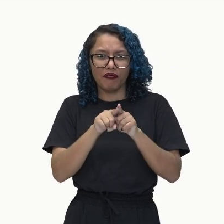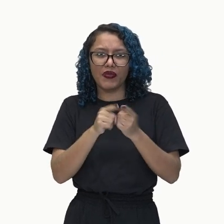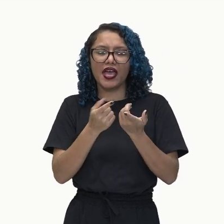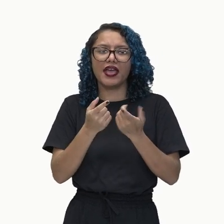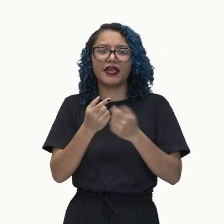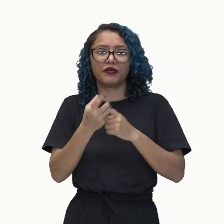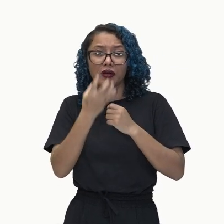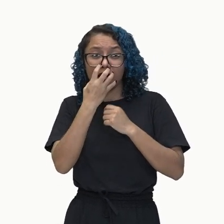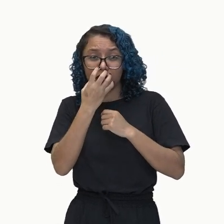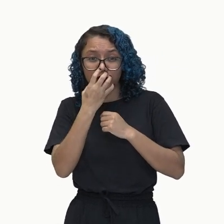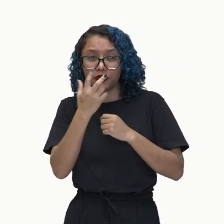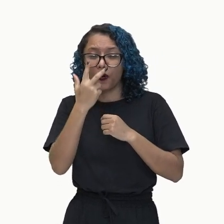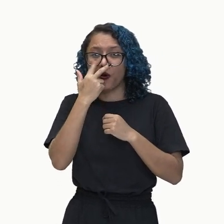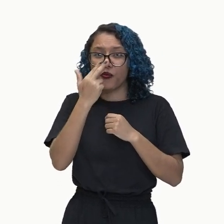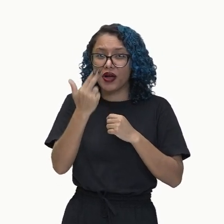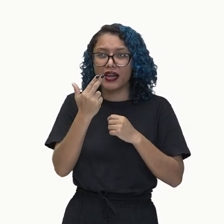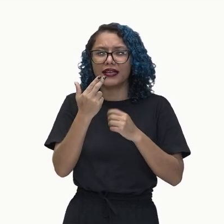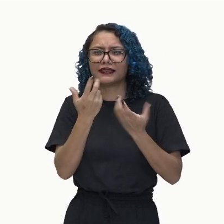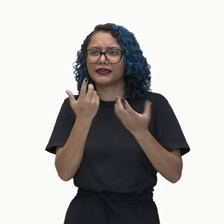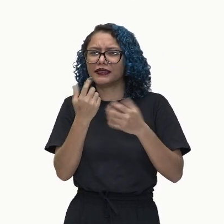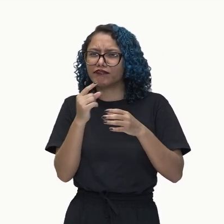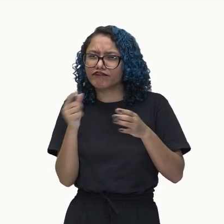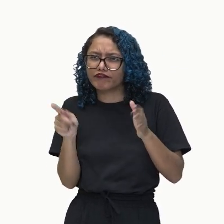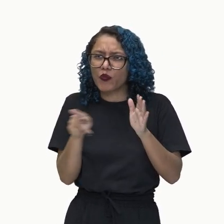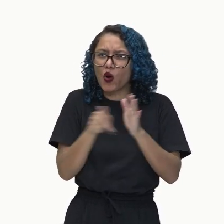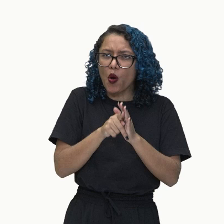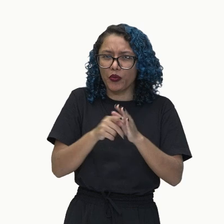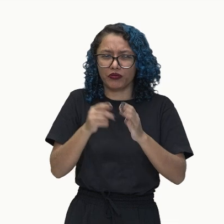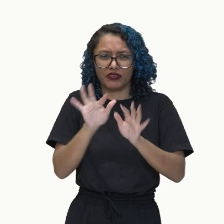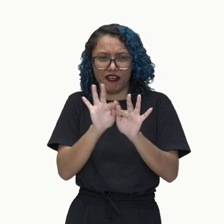da família. Então já trago a ideia dos personagens,